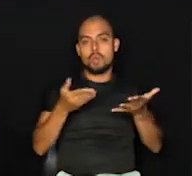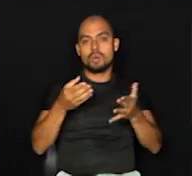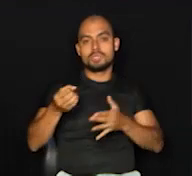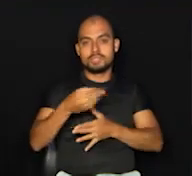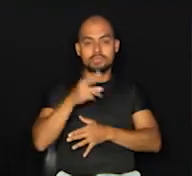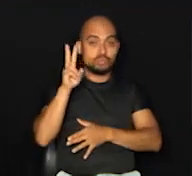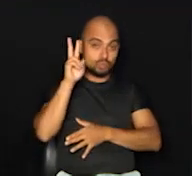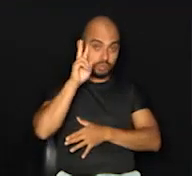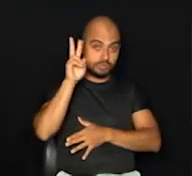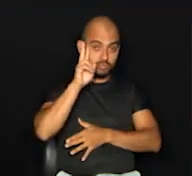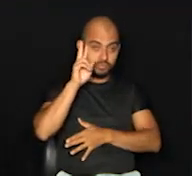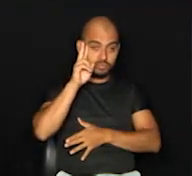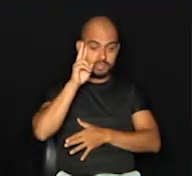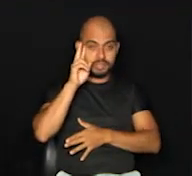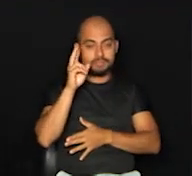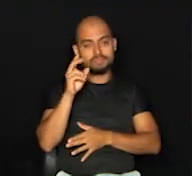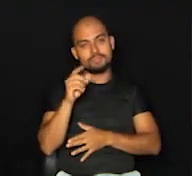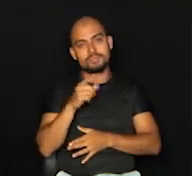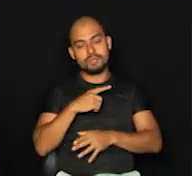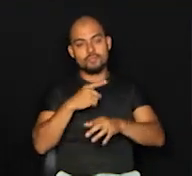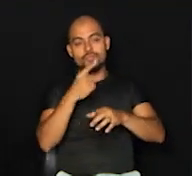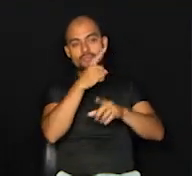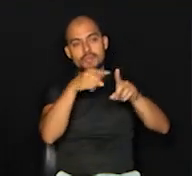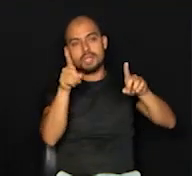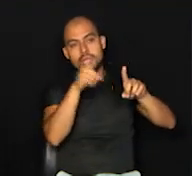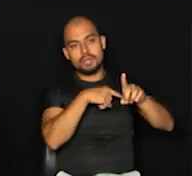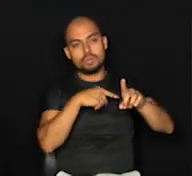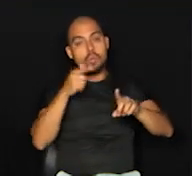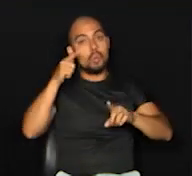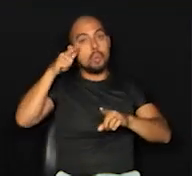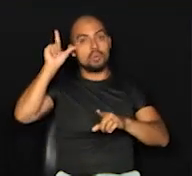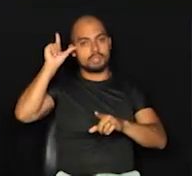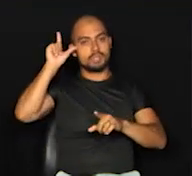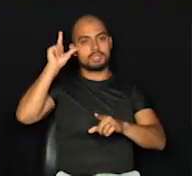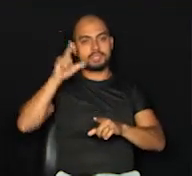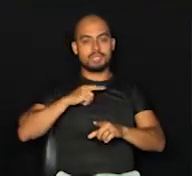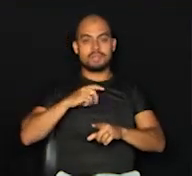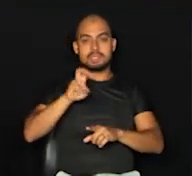de finados. Nós tínhamos até ontem, então,